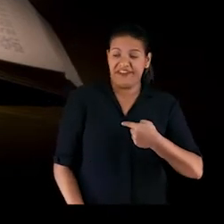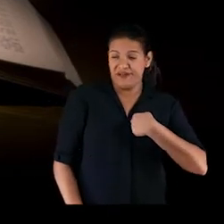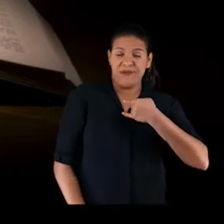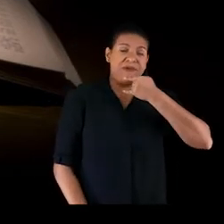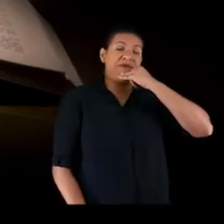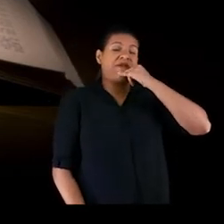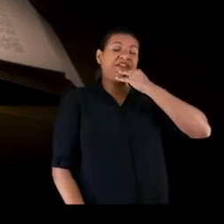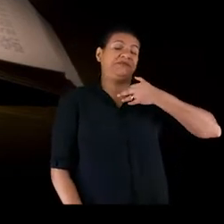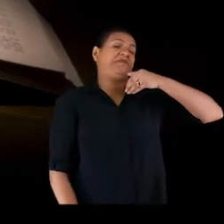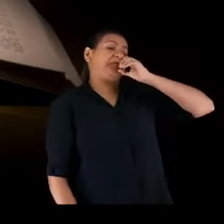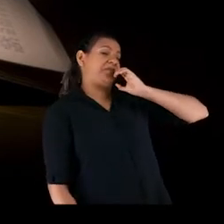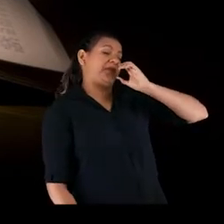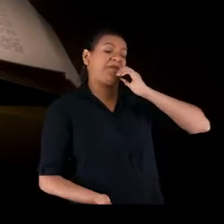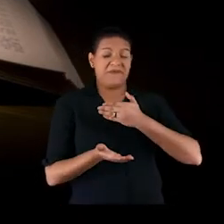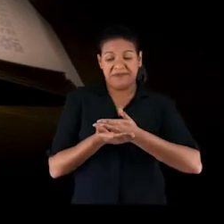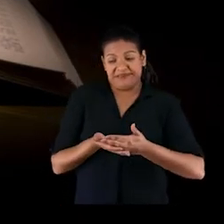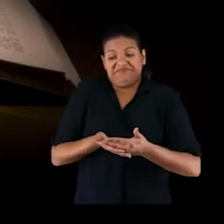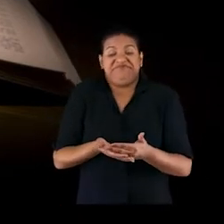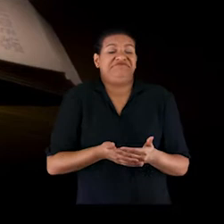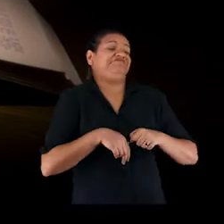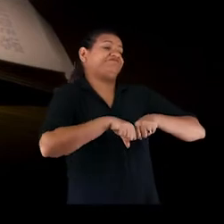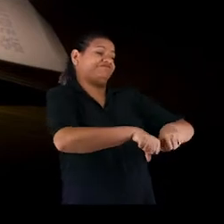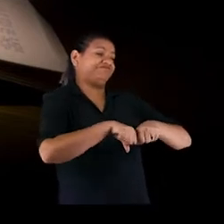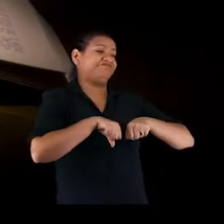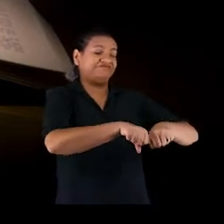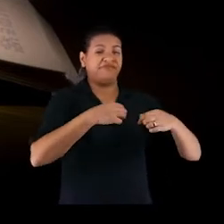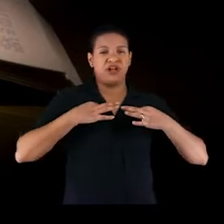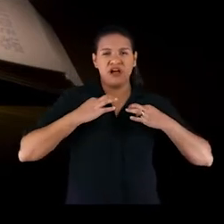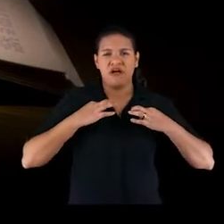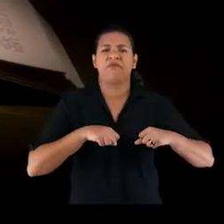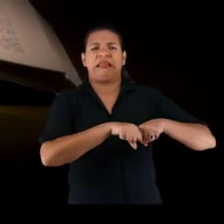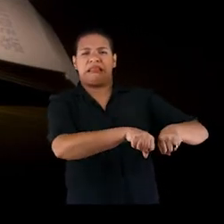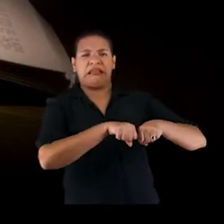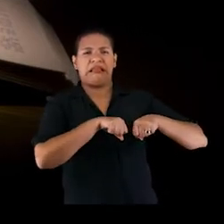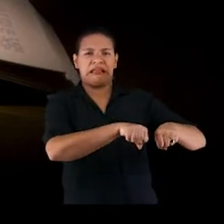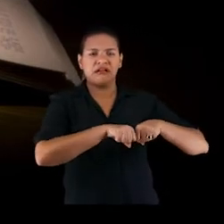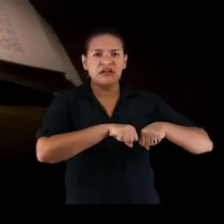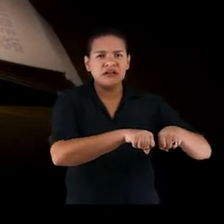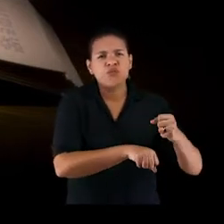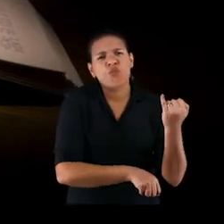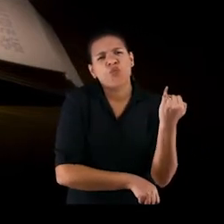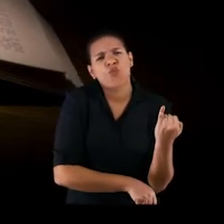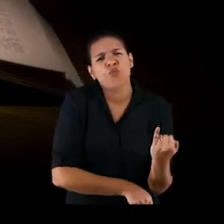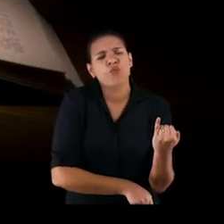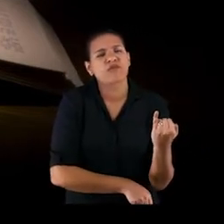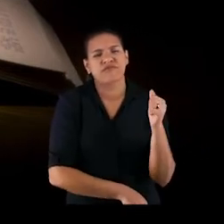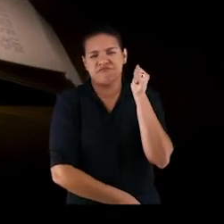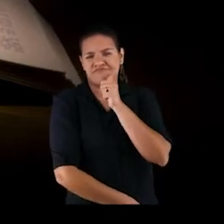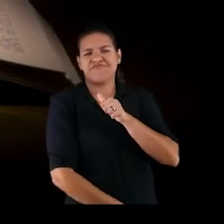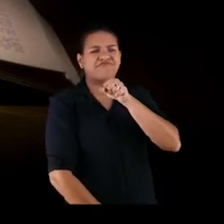sem parar de esfregar a roupa. Quando lavava a roupa, seu rosto magro ficava vermelho. Era bela a sua mãe.